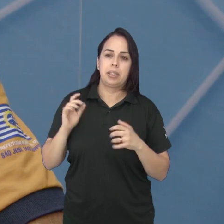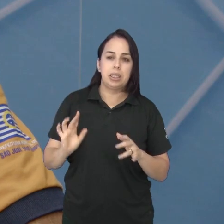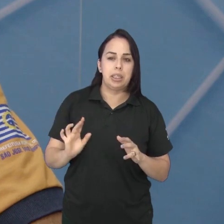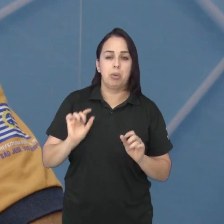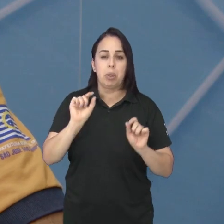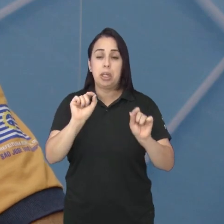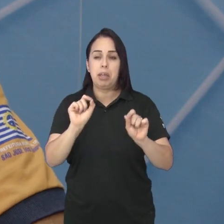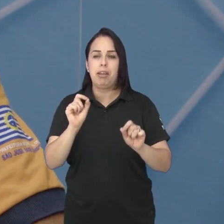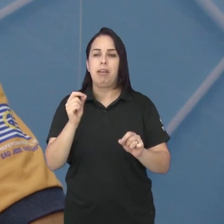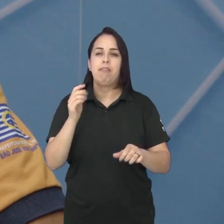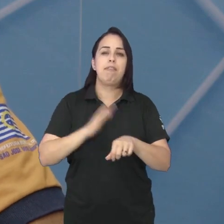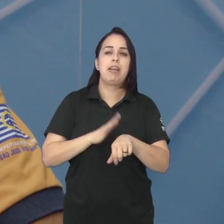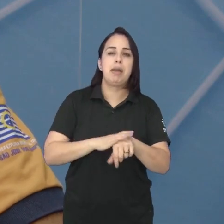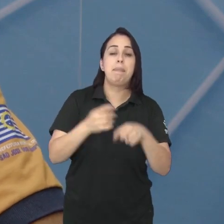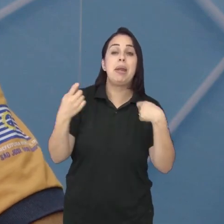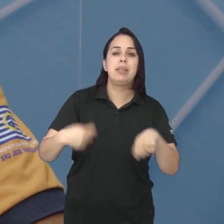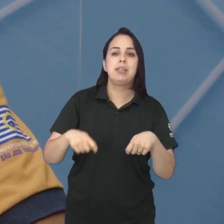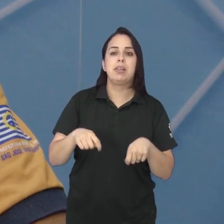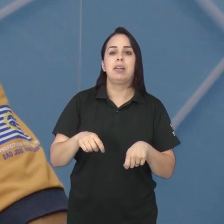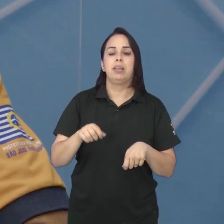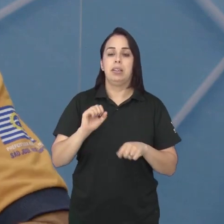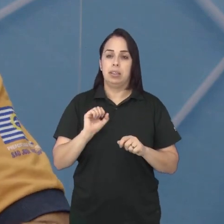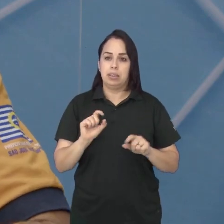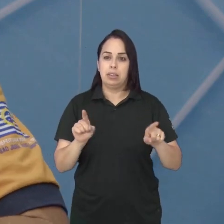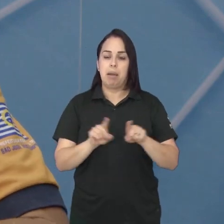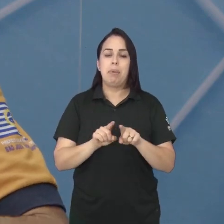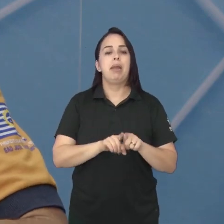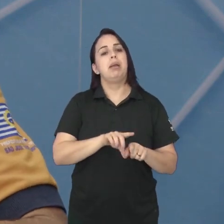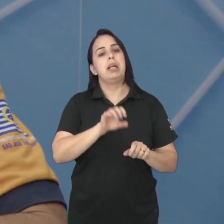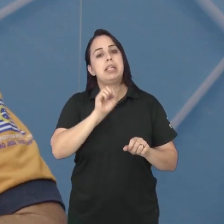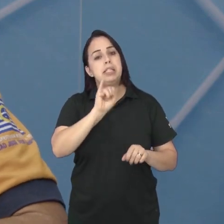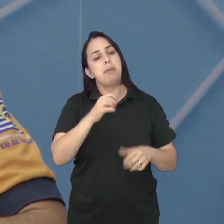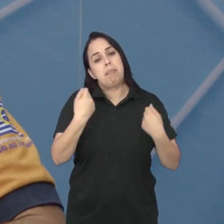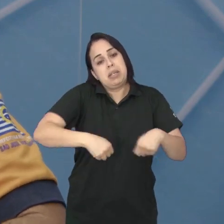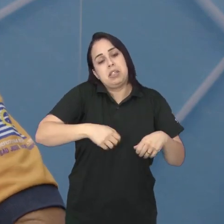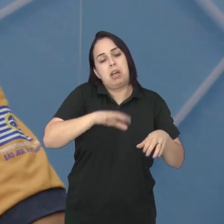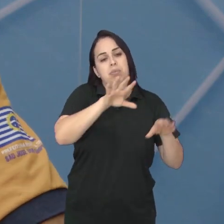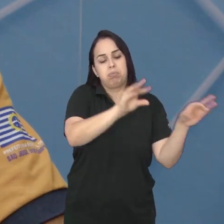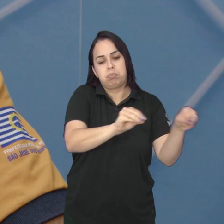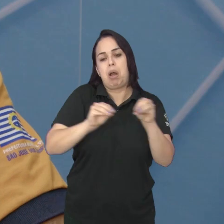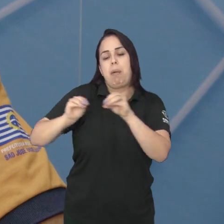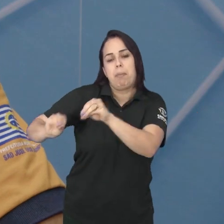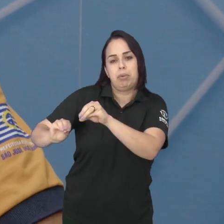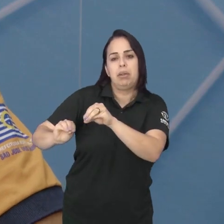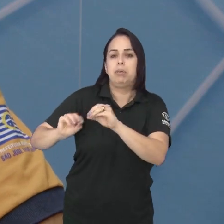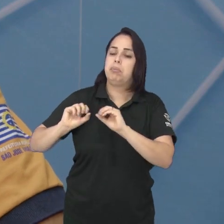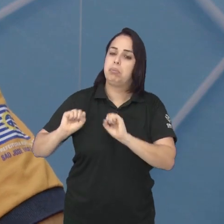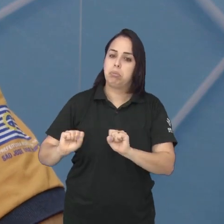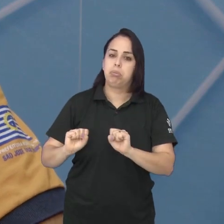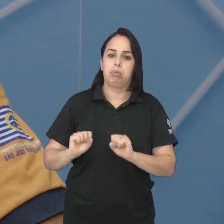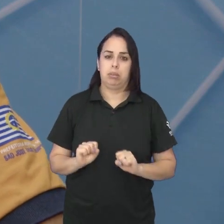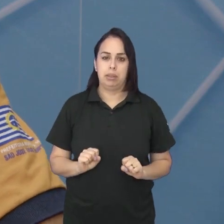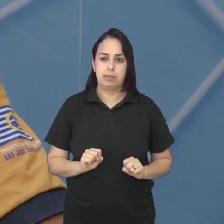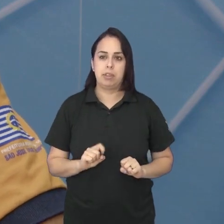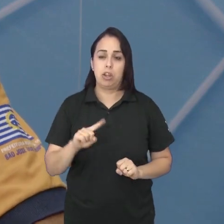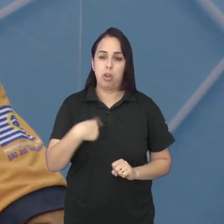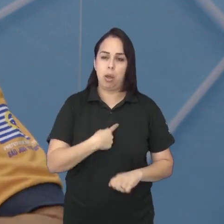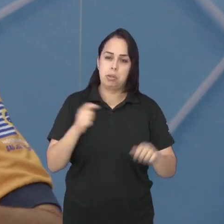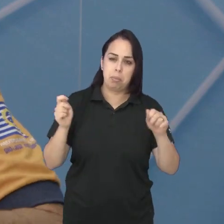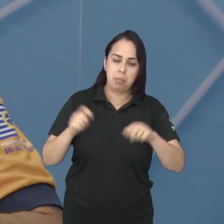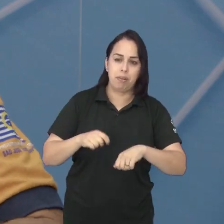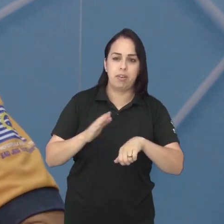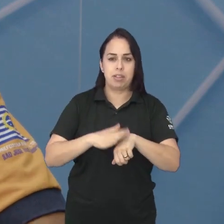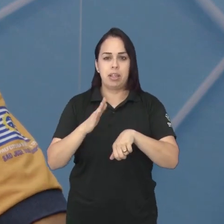desse potencial, desse risco, do que precisa ser feito, então, se for necessário, até mesmo a remoção, a gente consegue fazer, né,